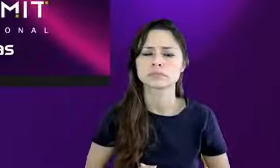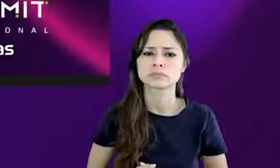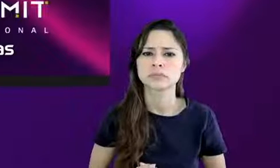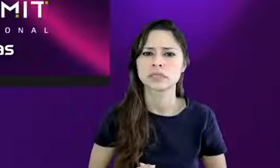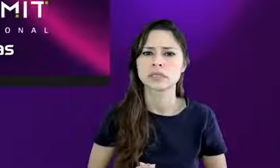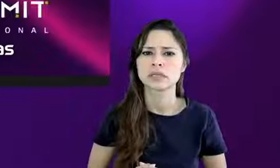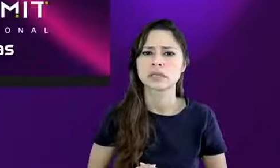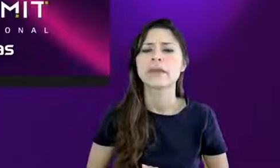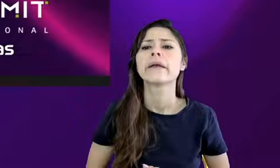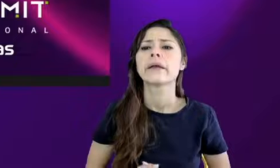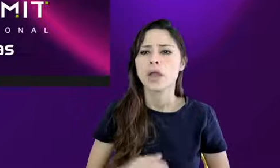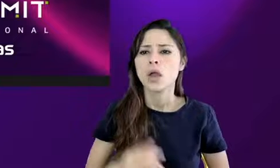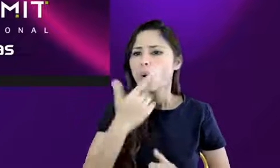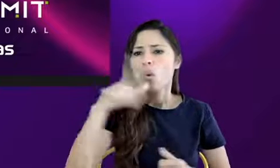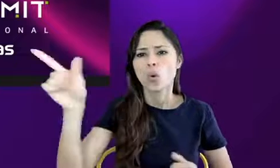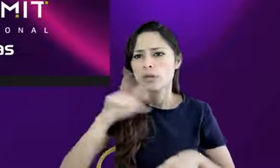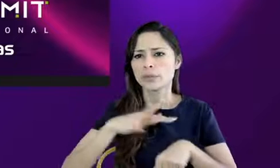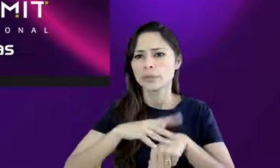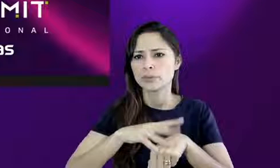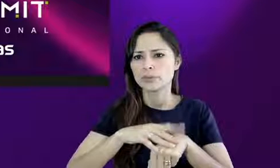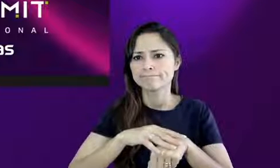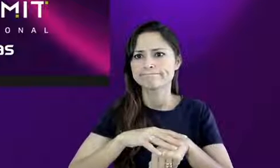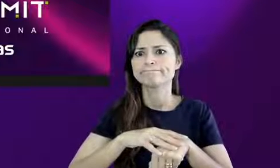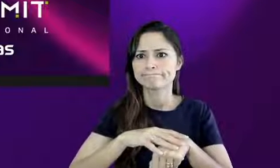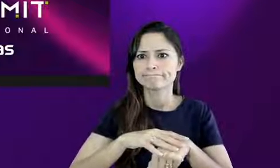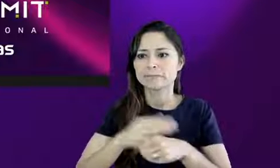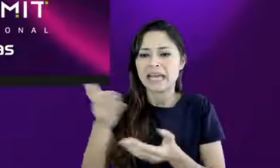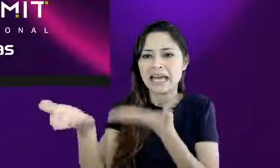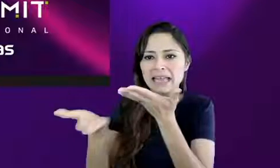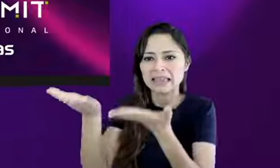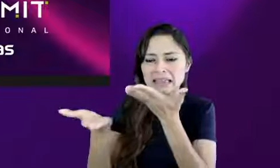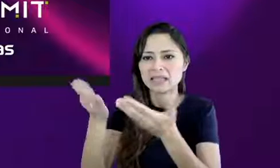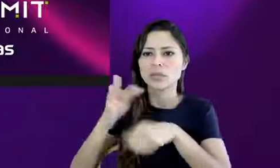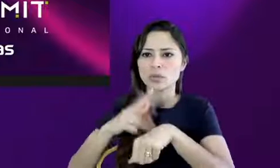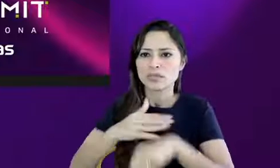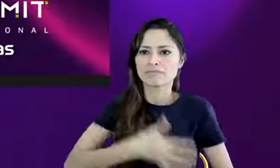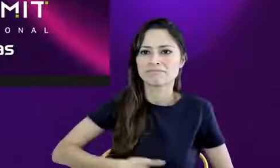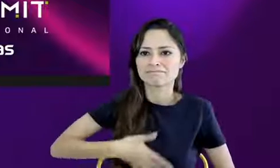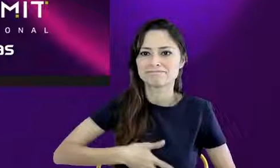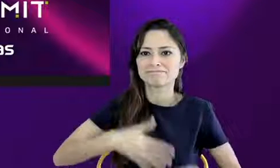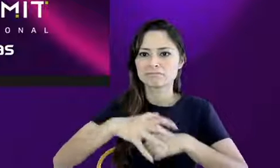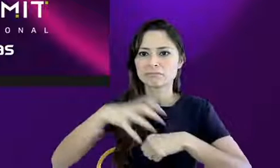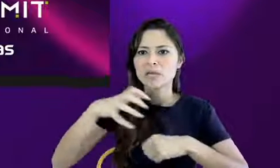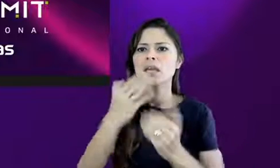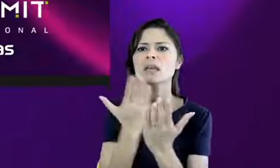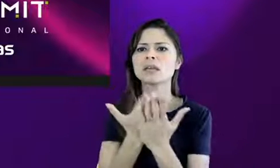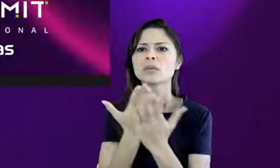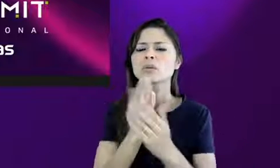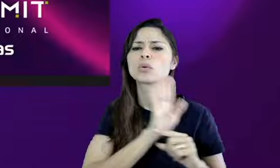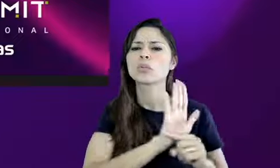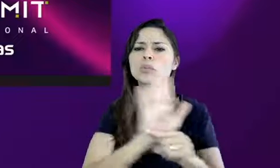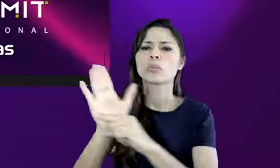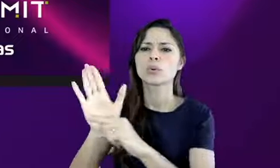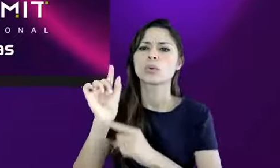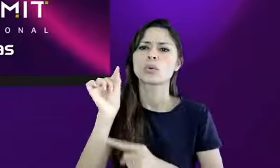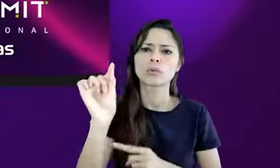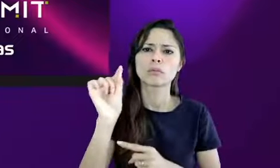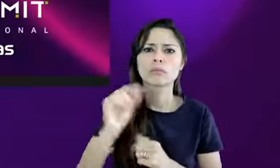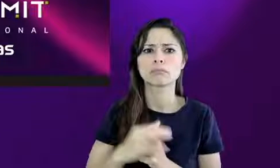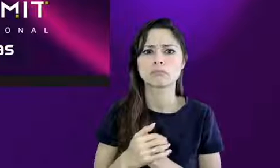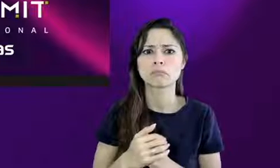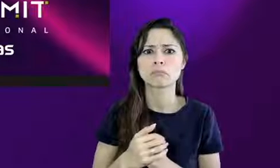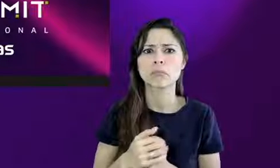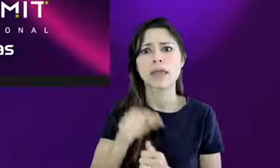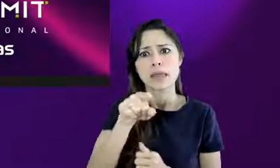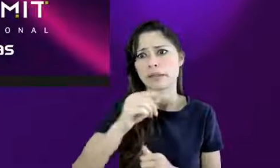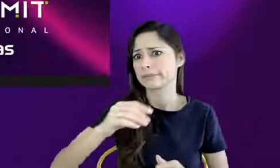particular também no tratamento de pacientes com doença inflamatória intestinal, esse estudo de revisão, que talvez seja o melhor estudo